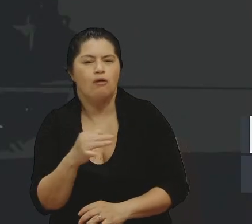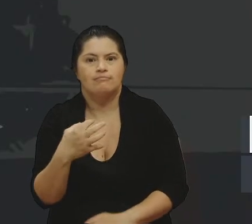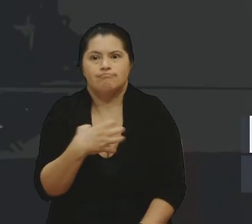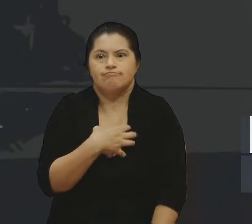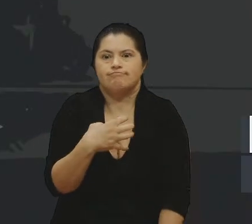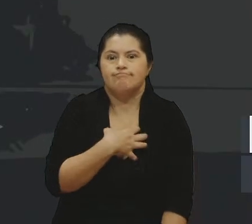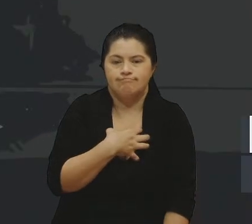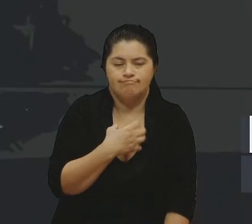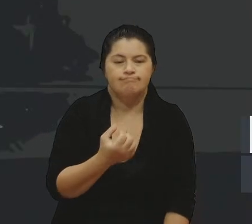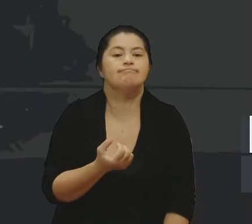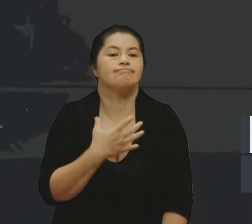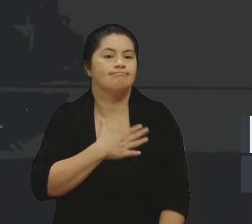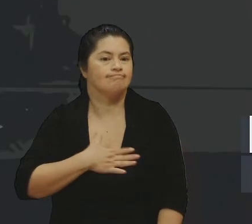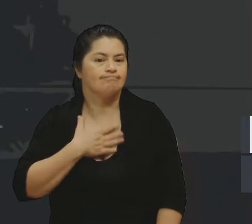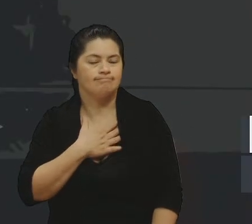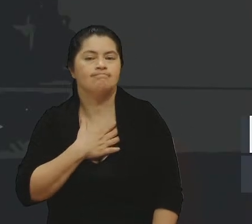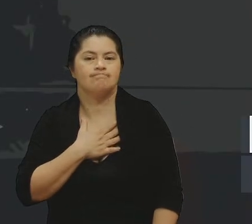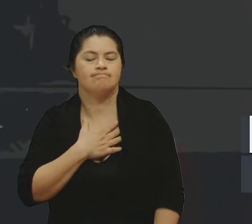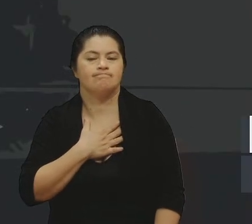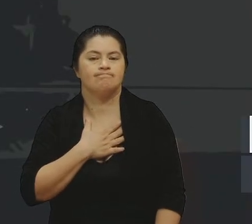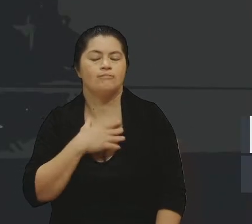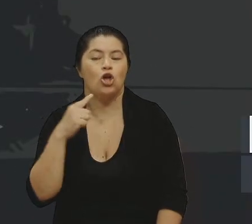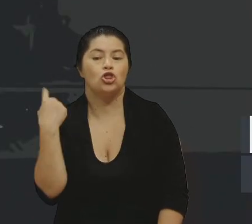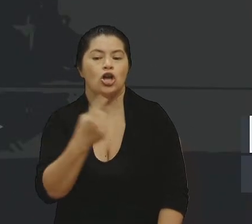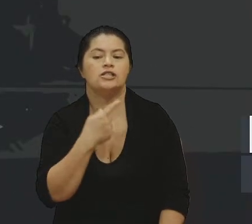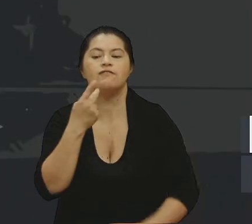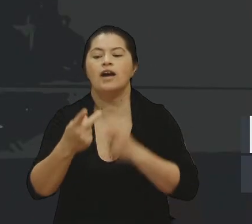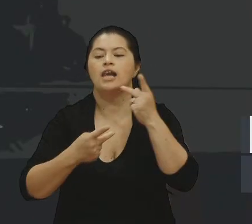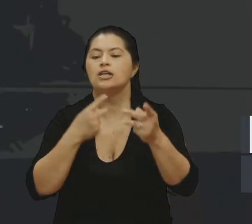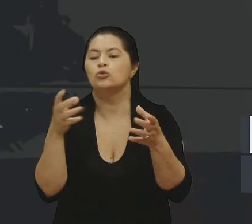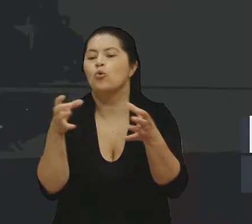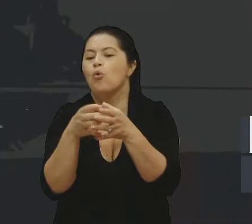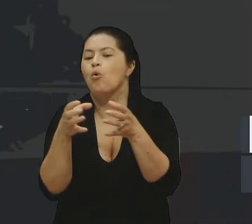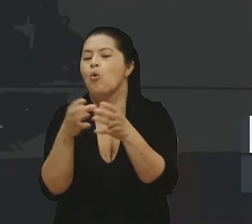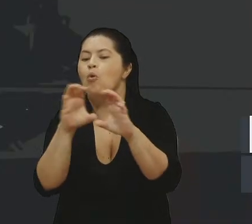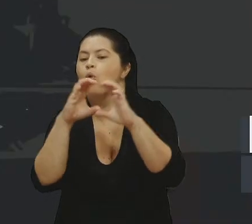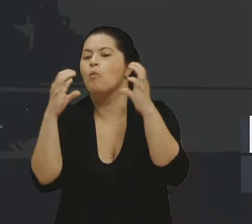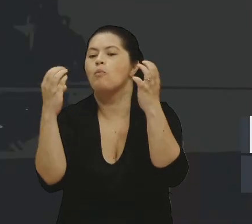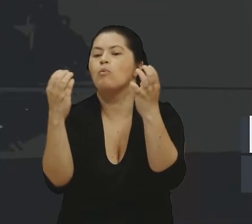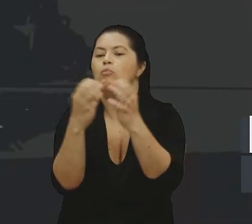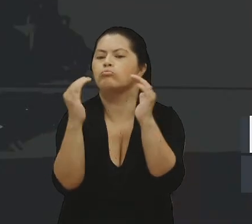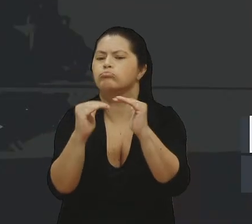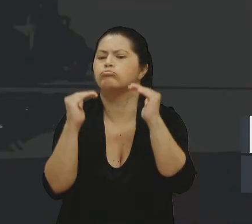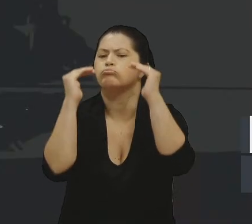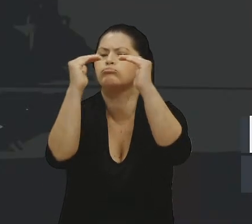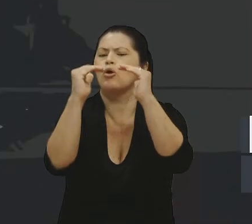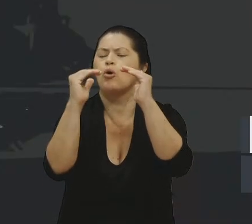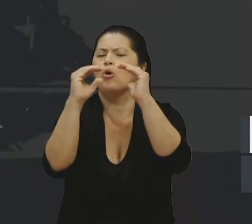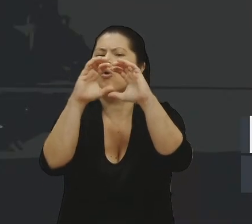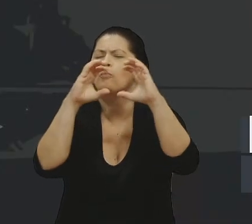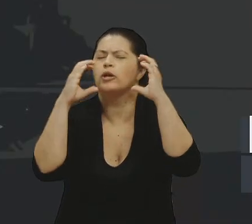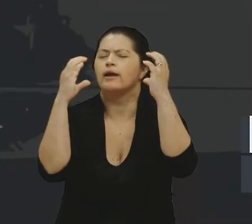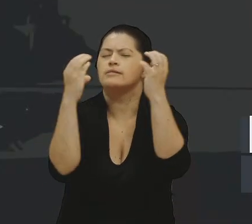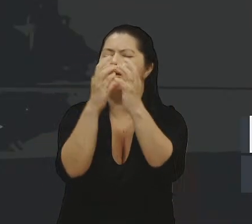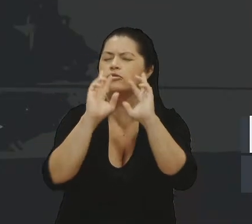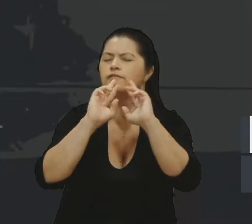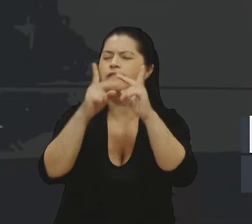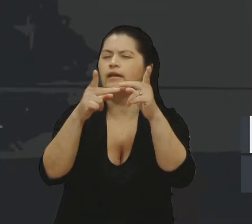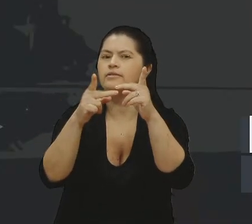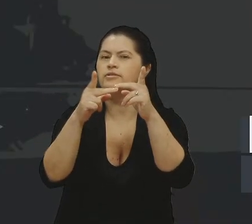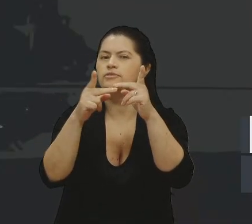cara compra meu produto. E quando eu estou falando de comunidade, quando eu quero acessar aquela camada lá em cima, já é uma comunicação mais sutil. É a comunicação